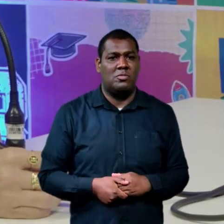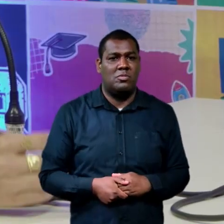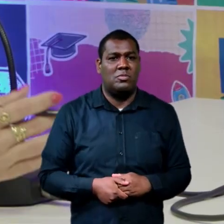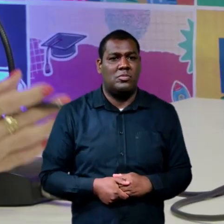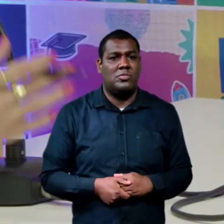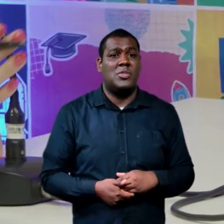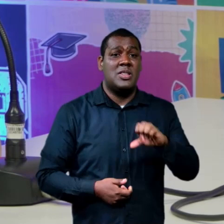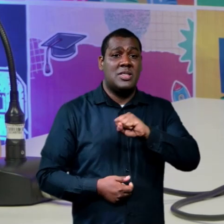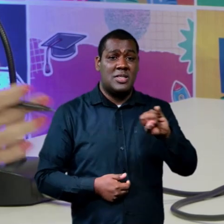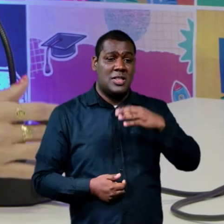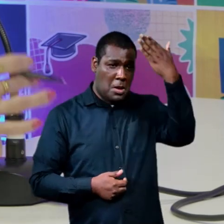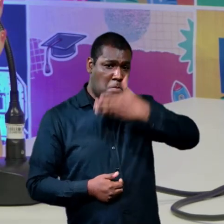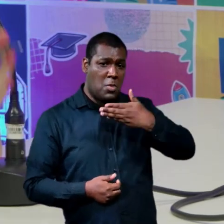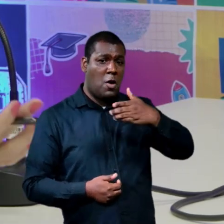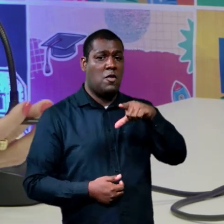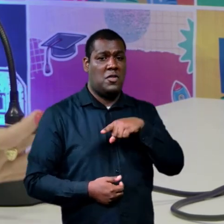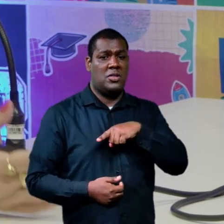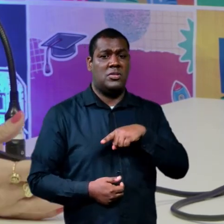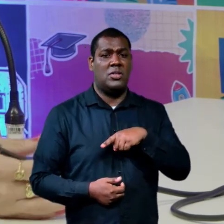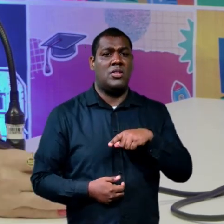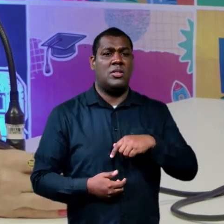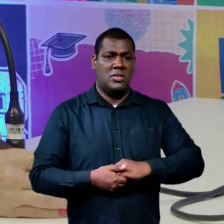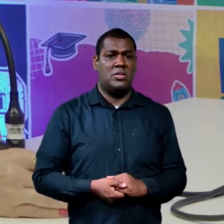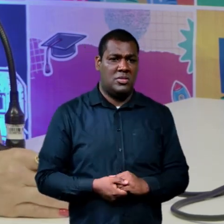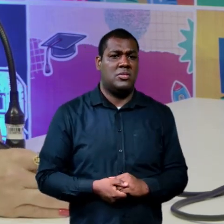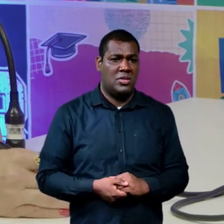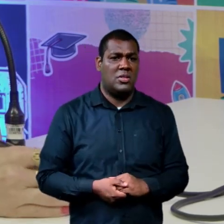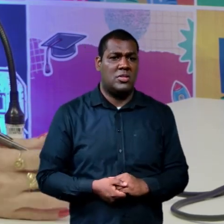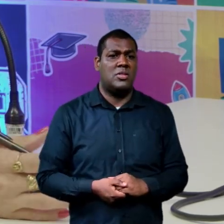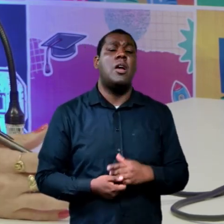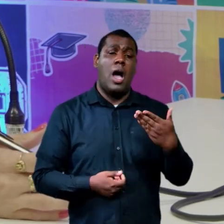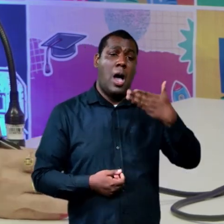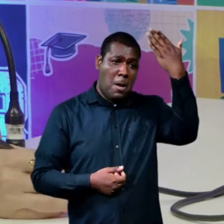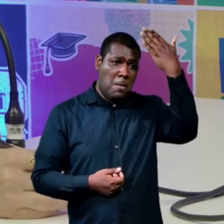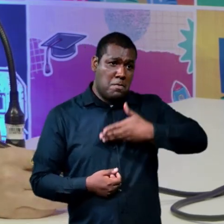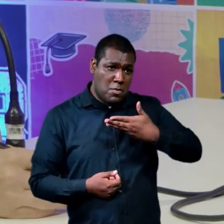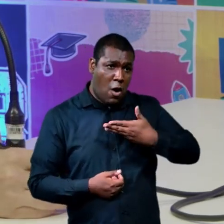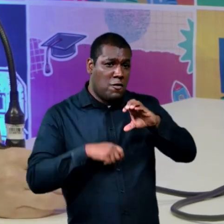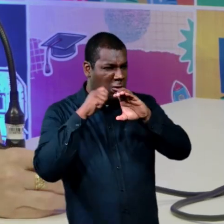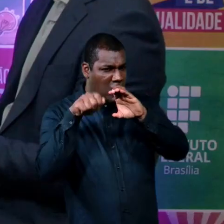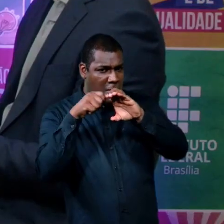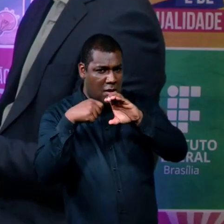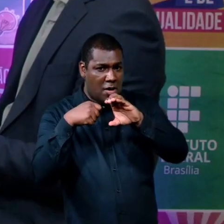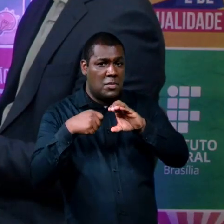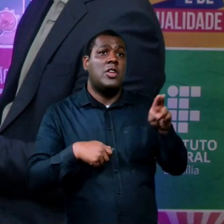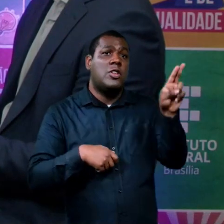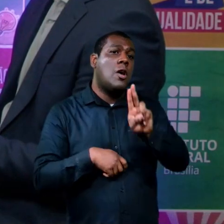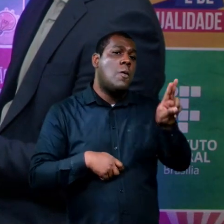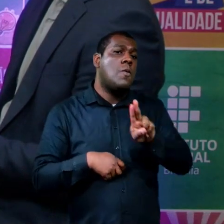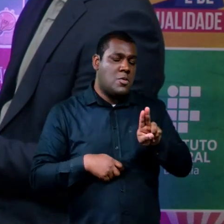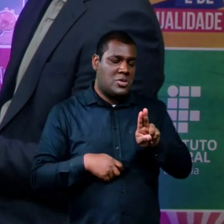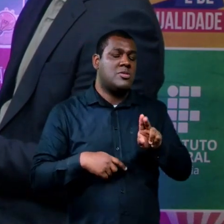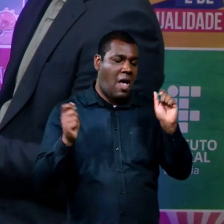se prova, tem a questão, o questionamento dessa prova. Da legalidade Então, dessa é uma prova, complexidade, né? de fato. O tema.